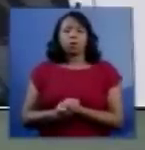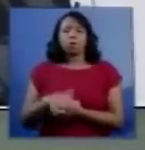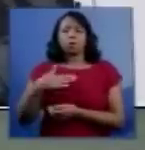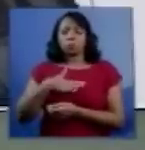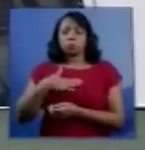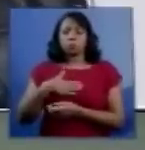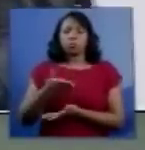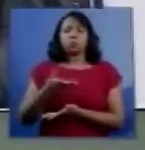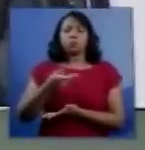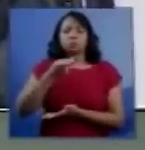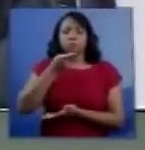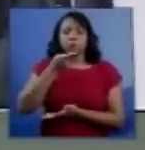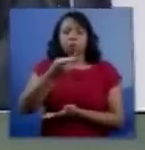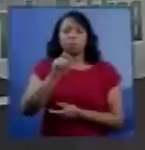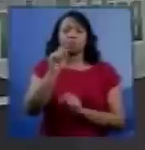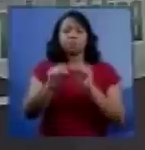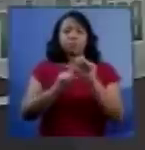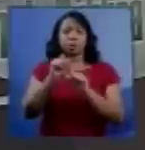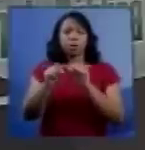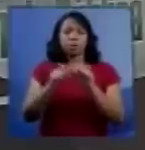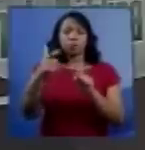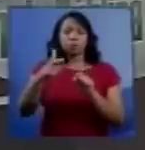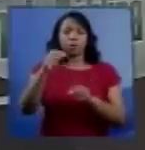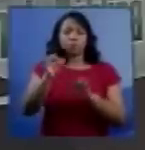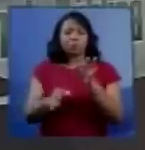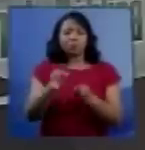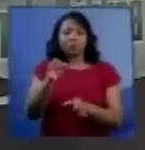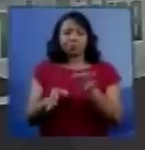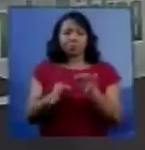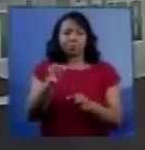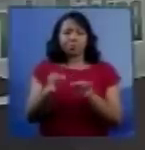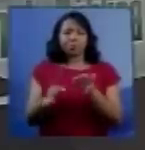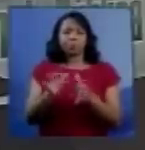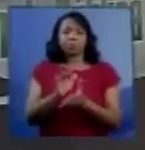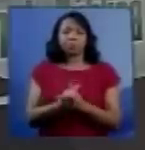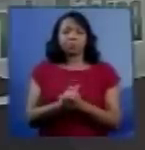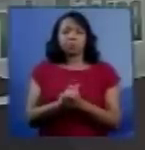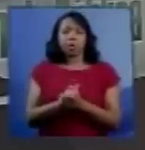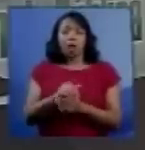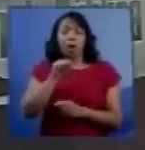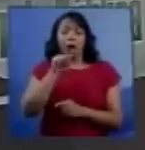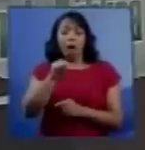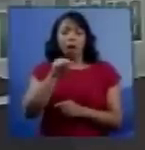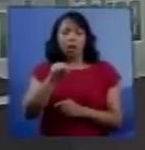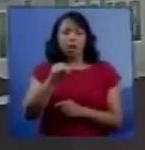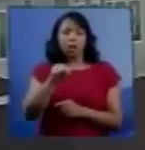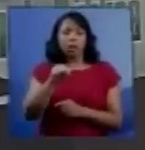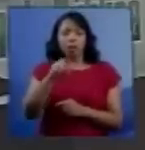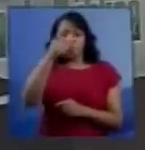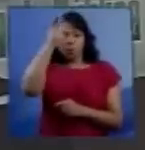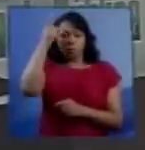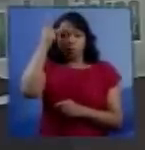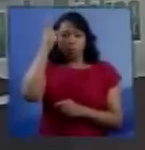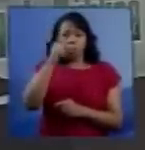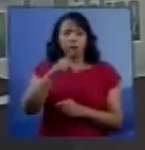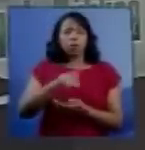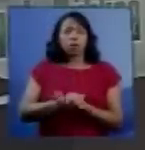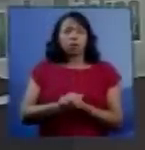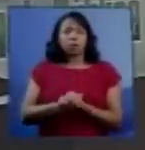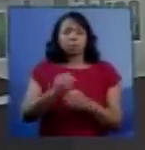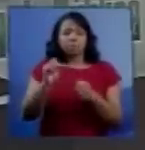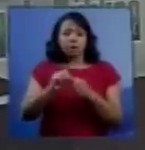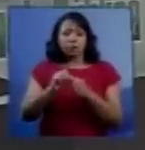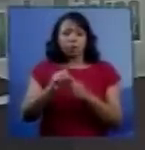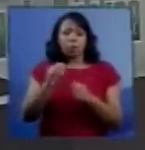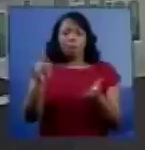que sem fato não há julgamento e que aquele que personifica o